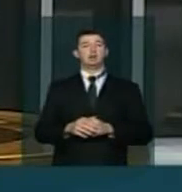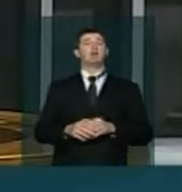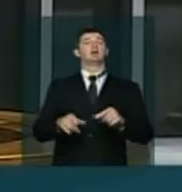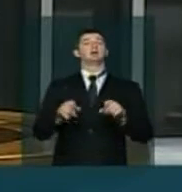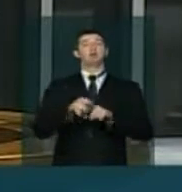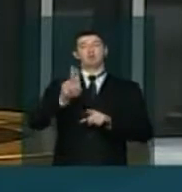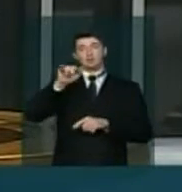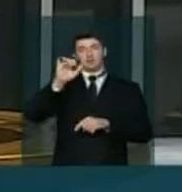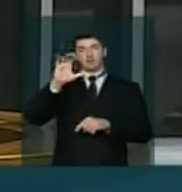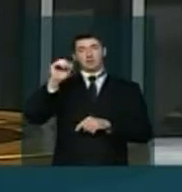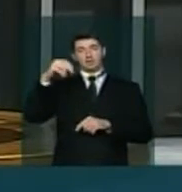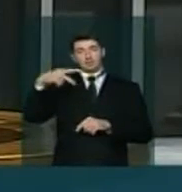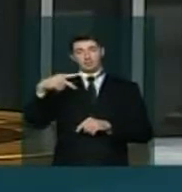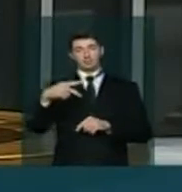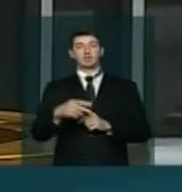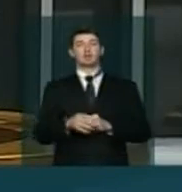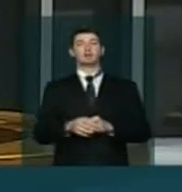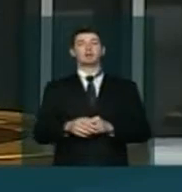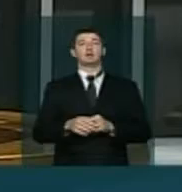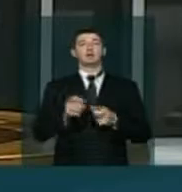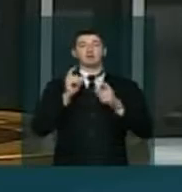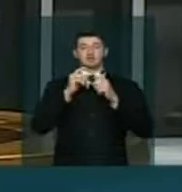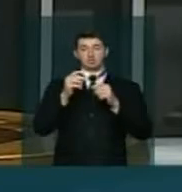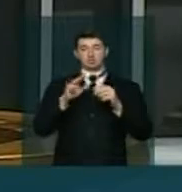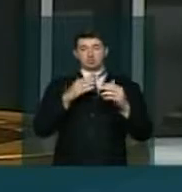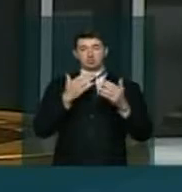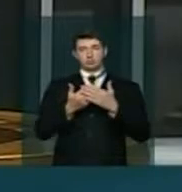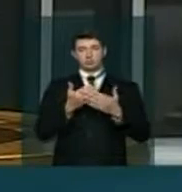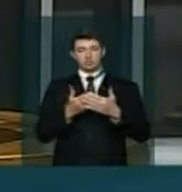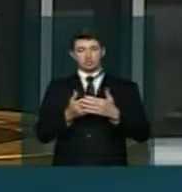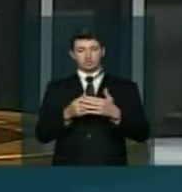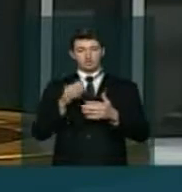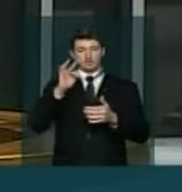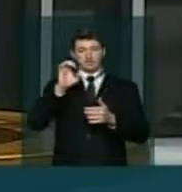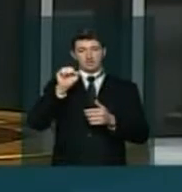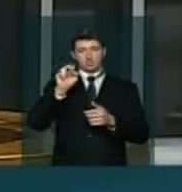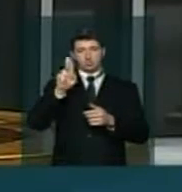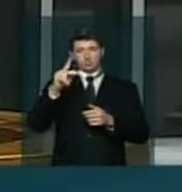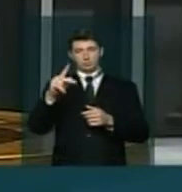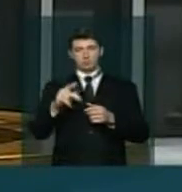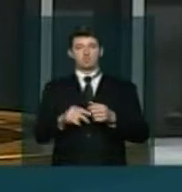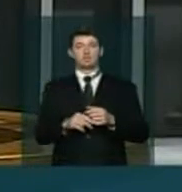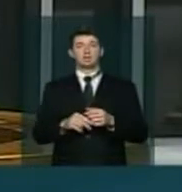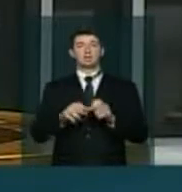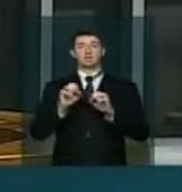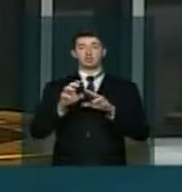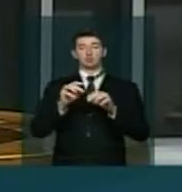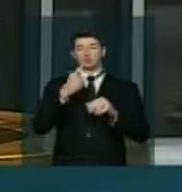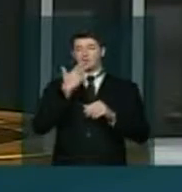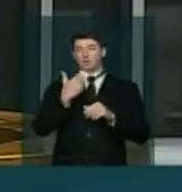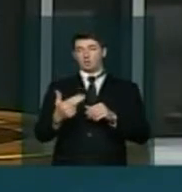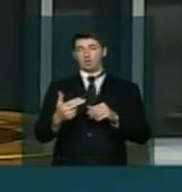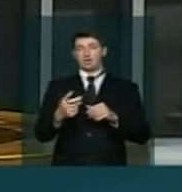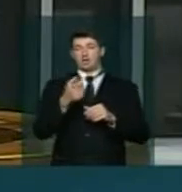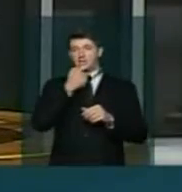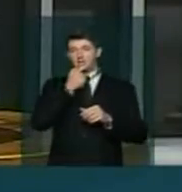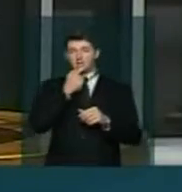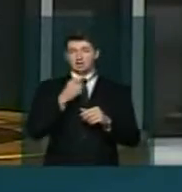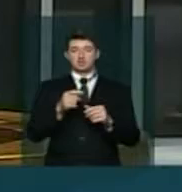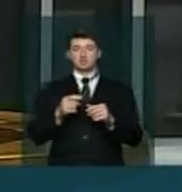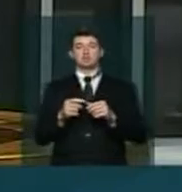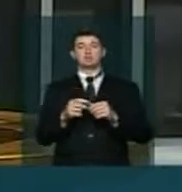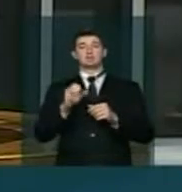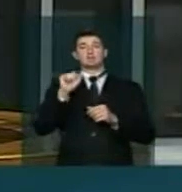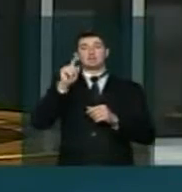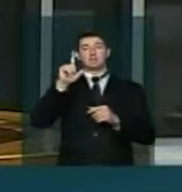pela Unicamp, Administração Escolar pela FESURV, Estudos Avançados da Língua Inglesa pela Universidade